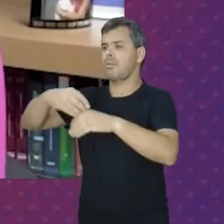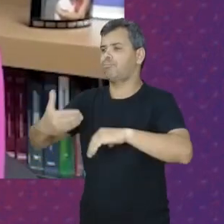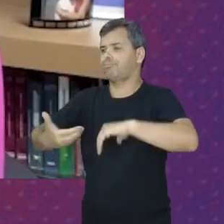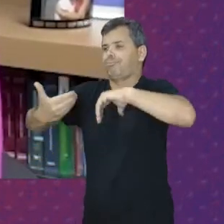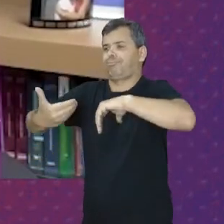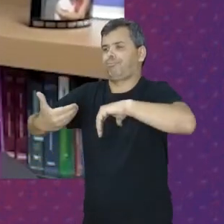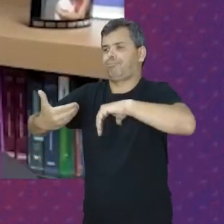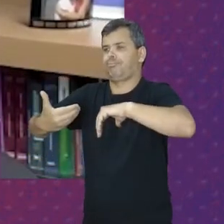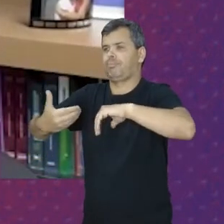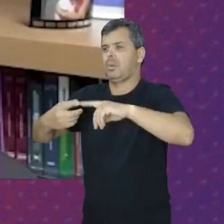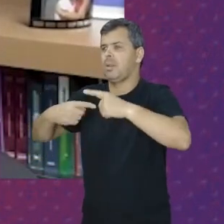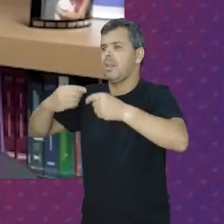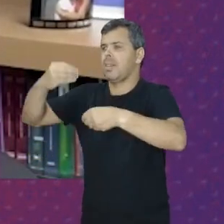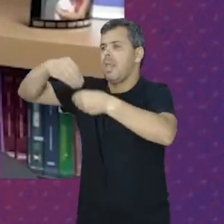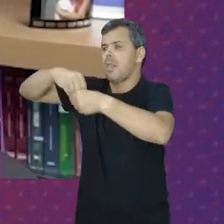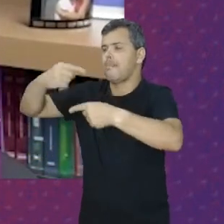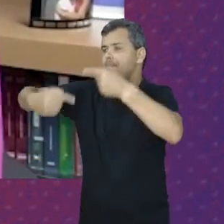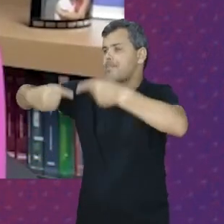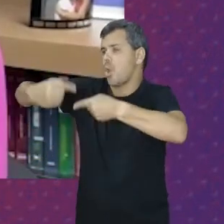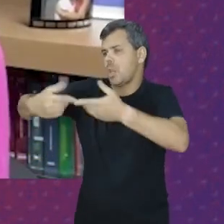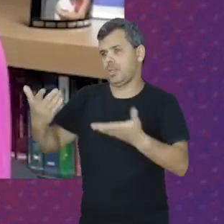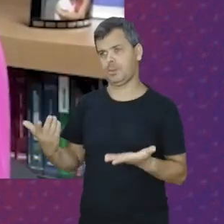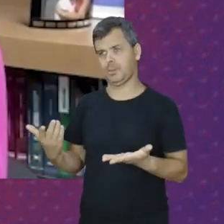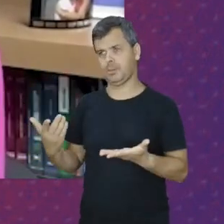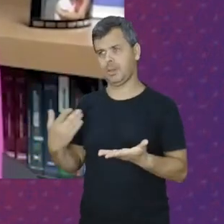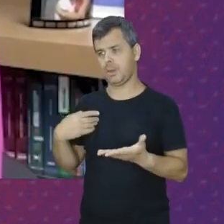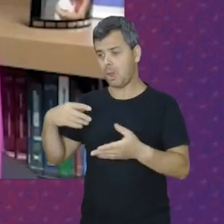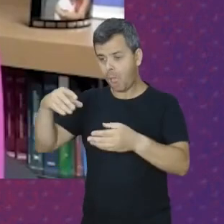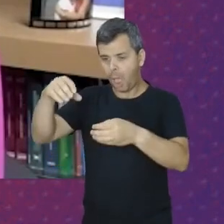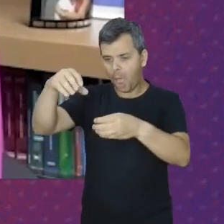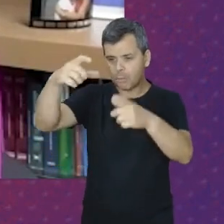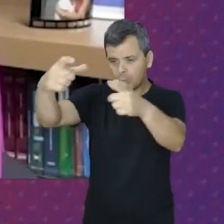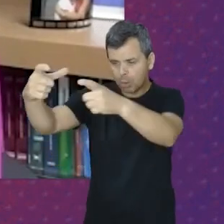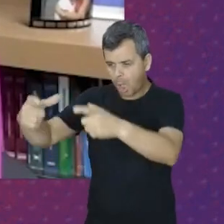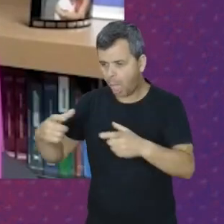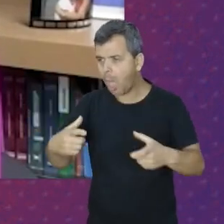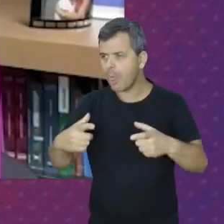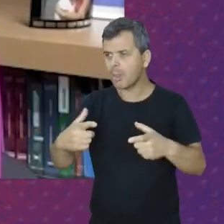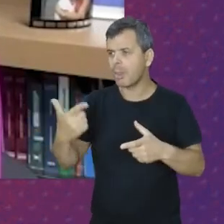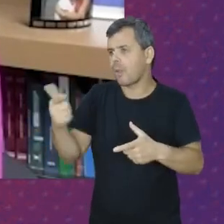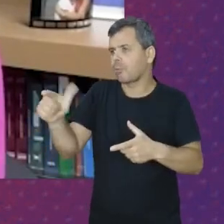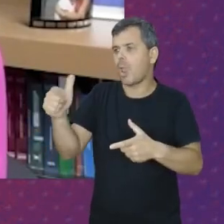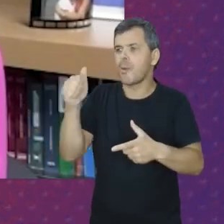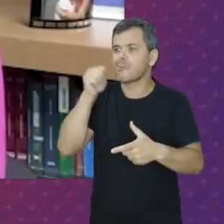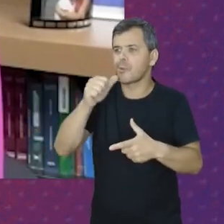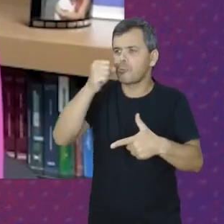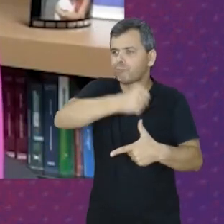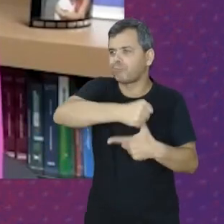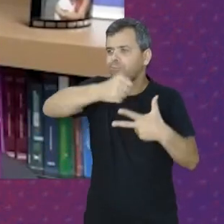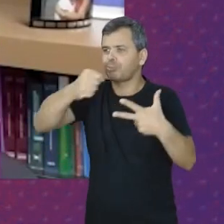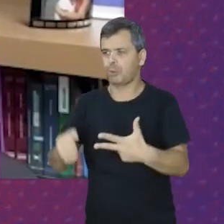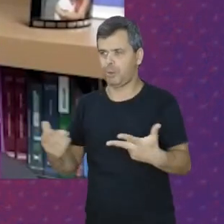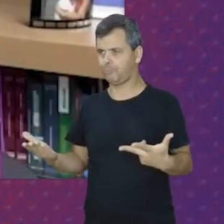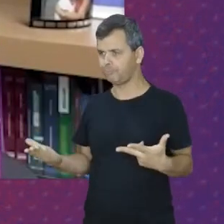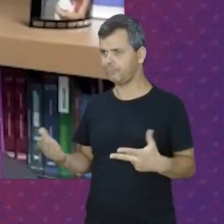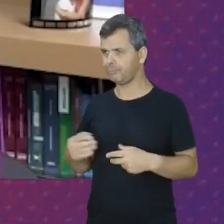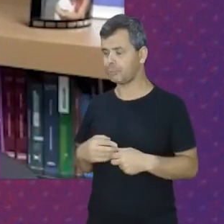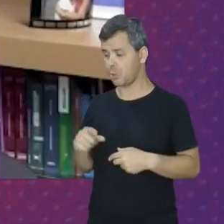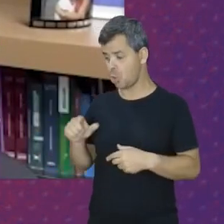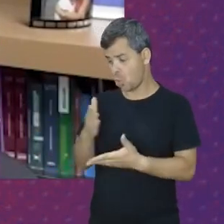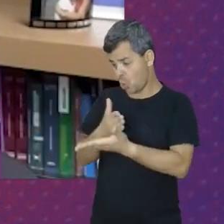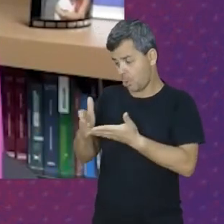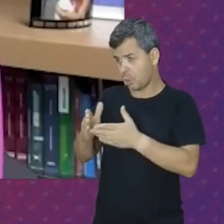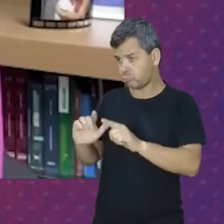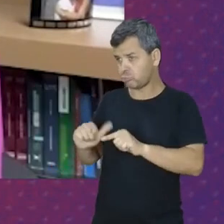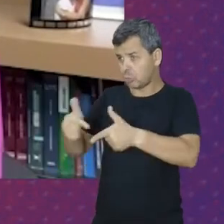ter mulheres na política, não ter mulheres nos espaços de poder. Quando as mulheres começaram sua luta